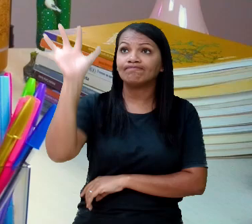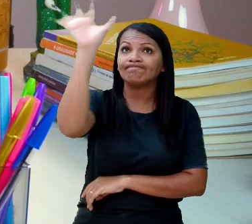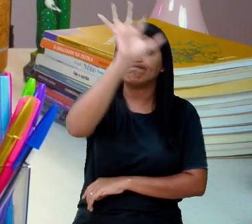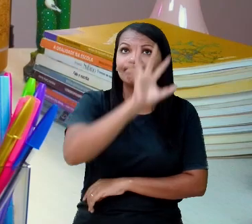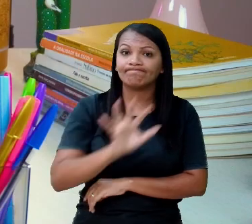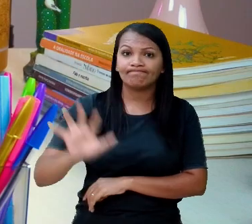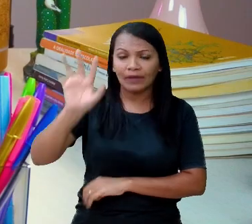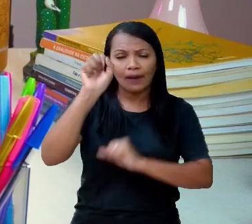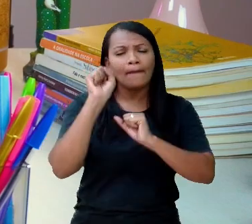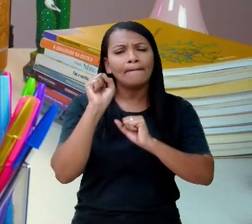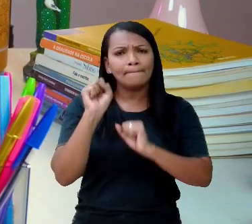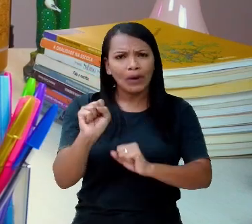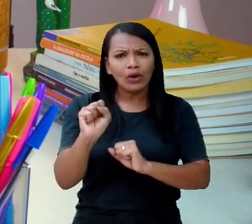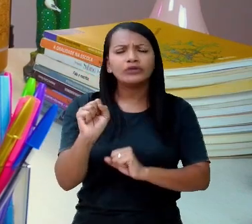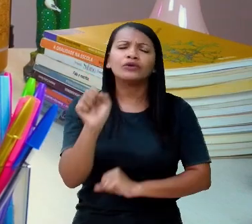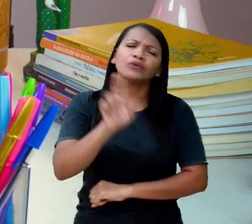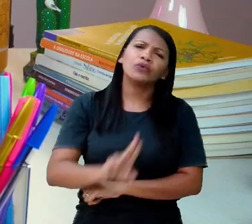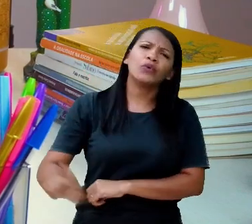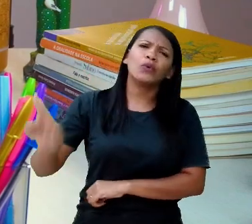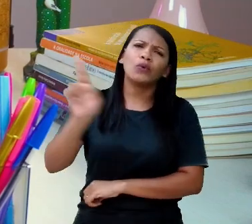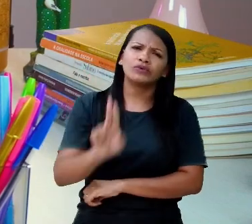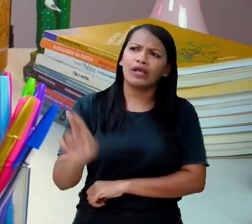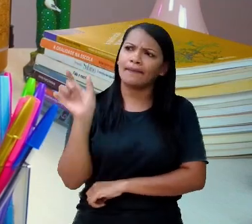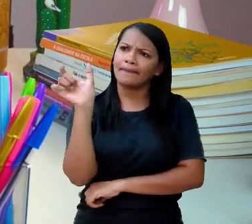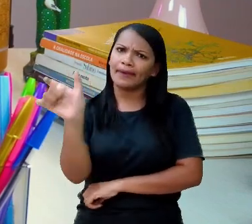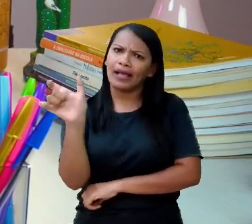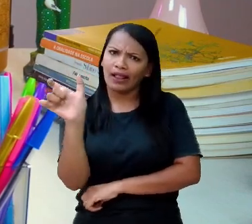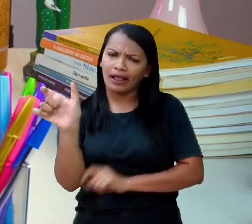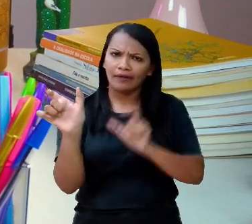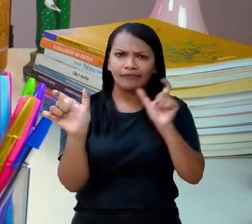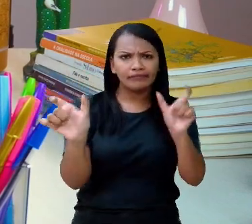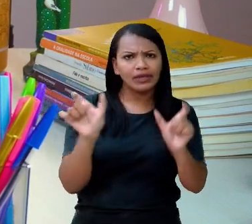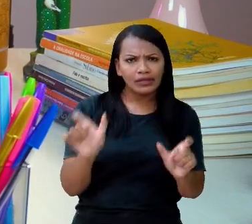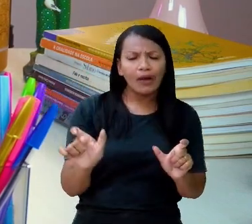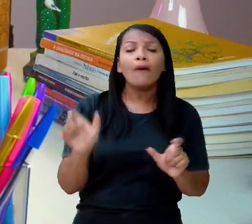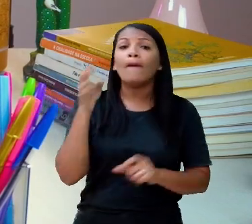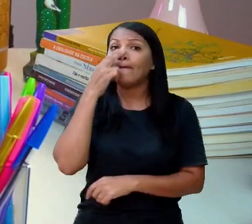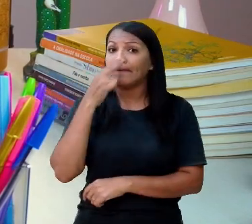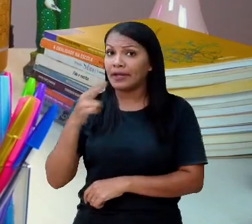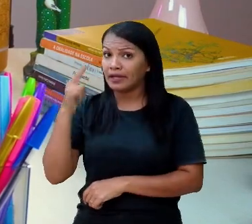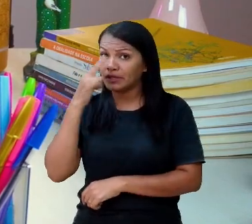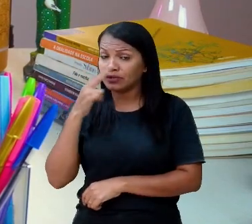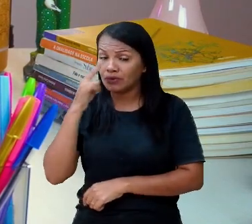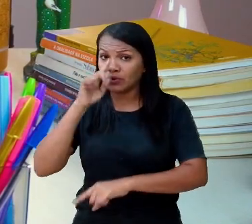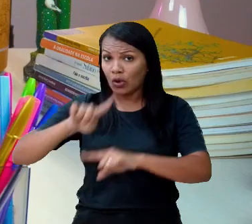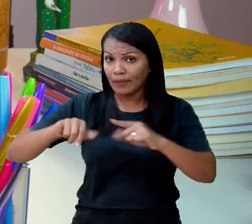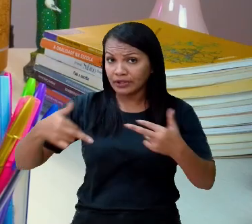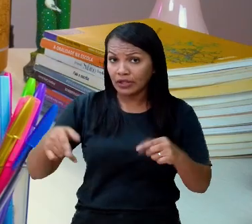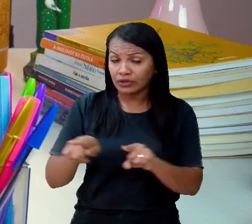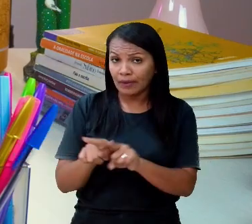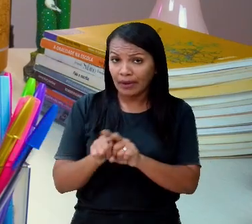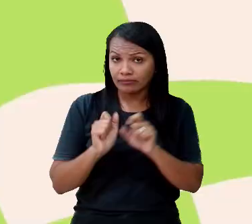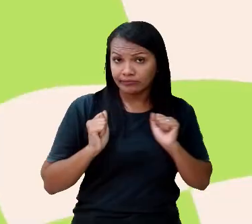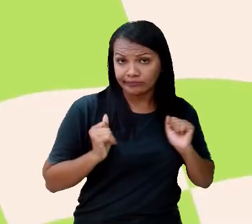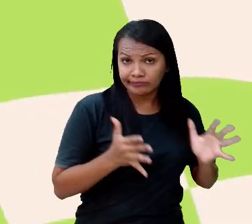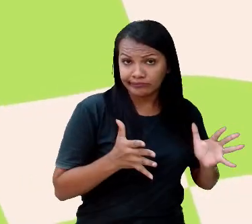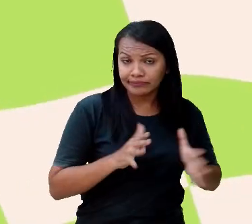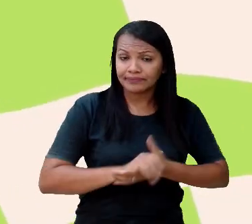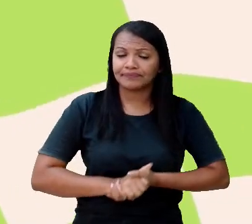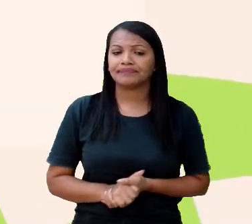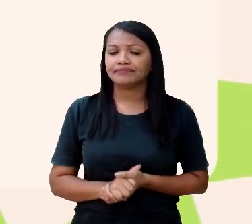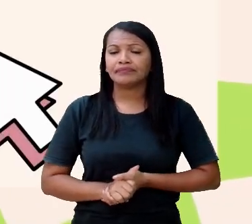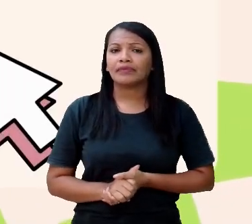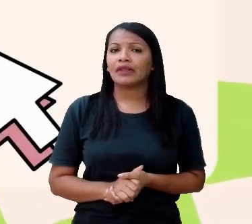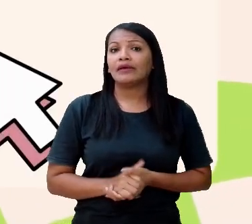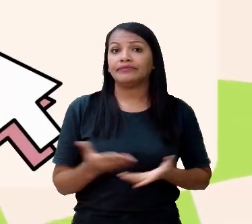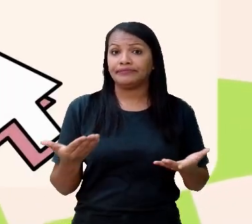podem utilizar diferentes termos para se referirem aos mesmos objetos ou ações. Por exemplo, no norte